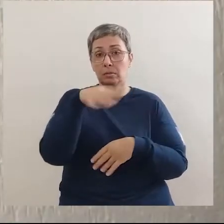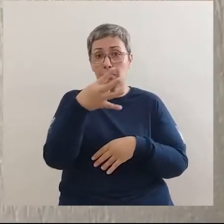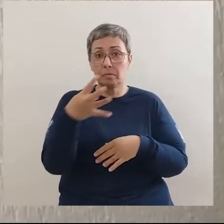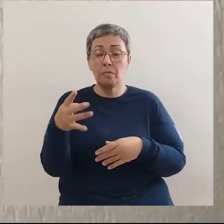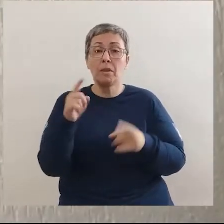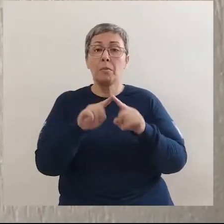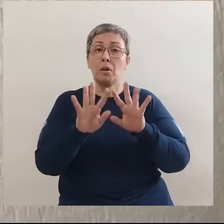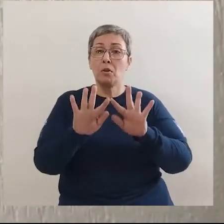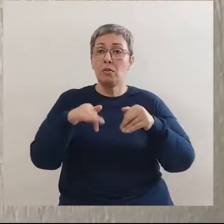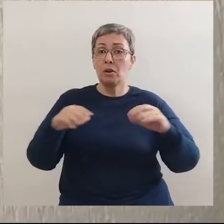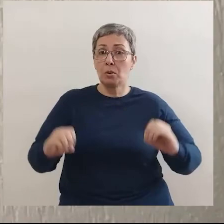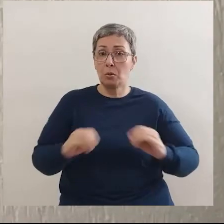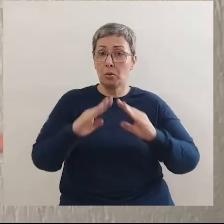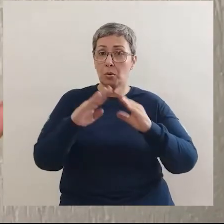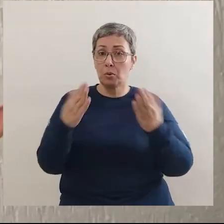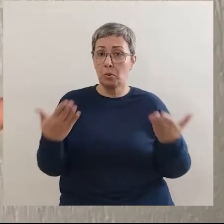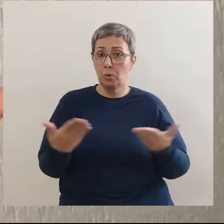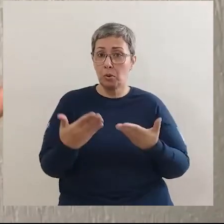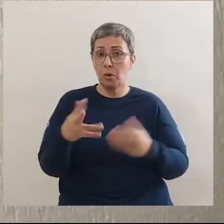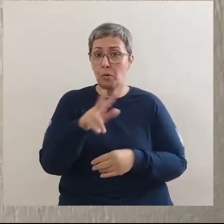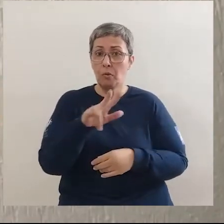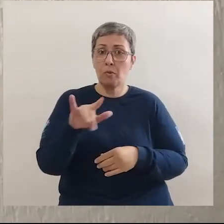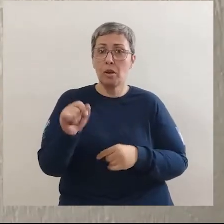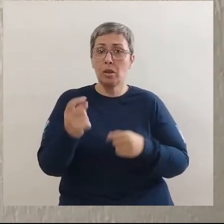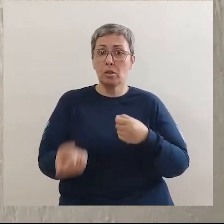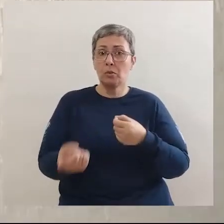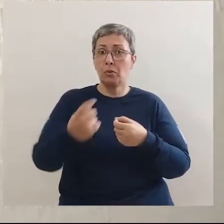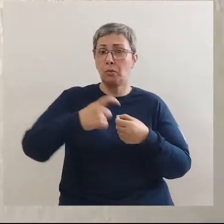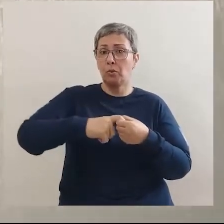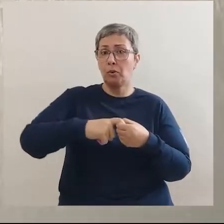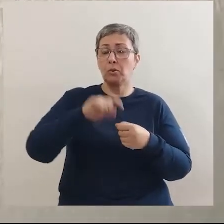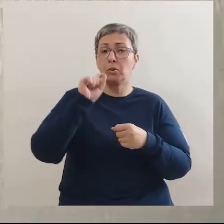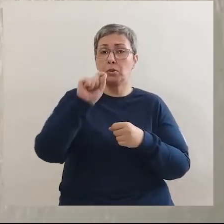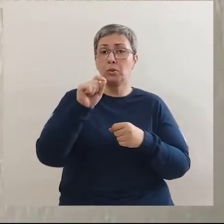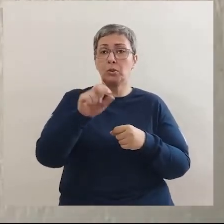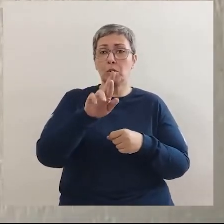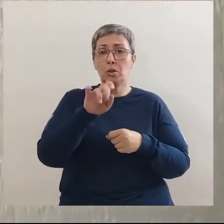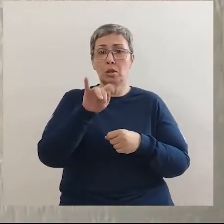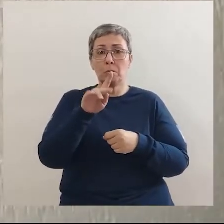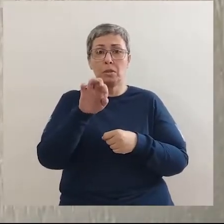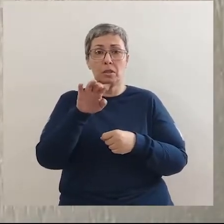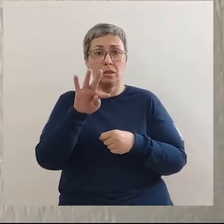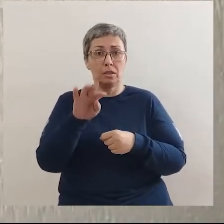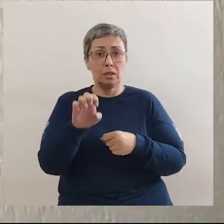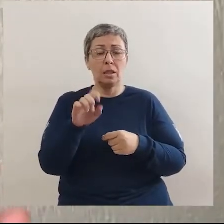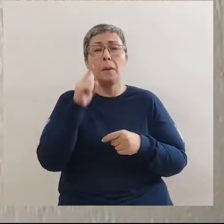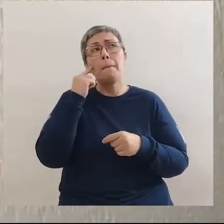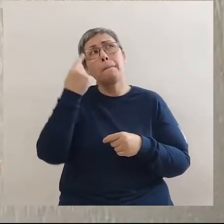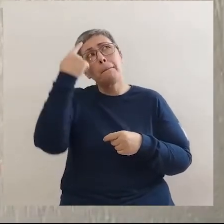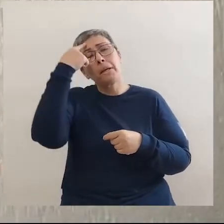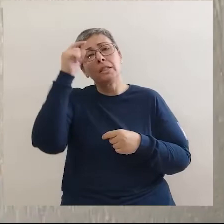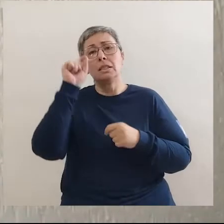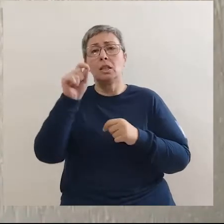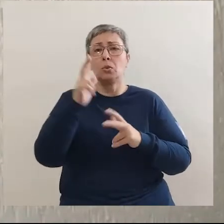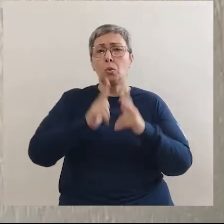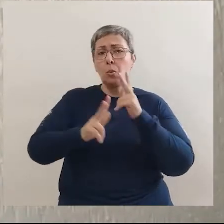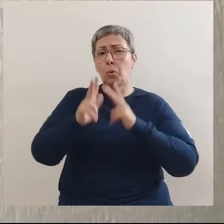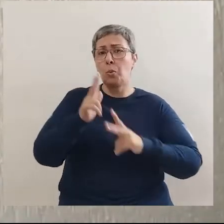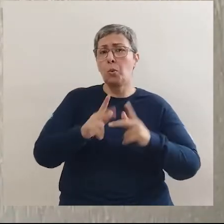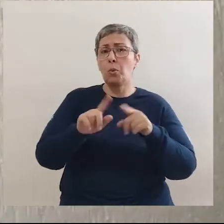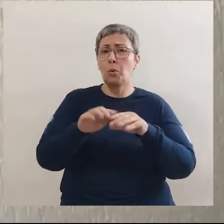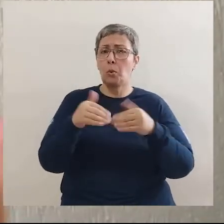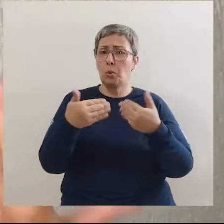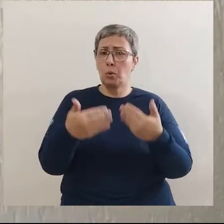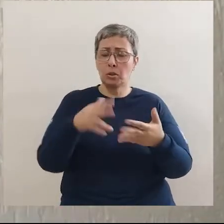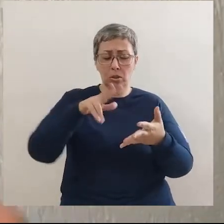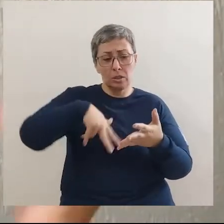nosso programa de hoje, a gente vai voltar um pouquinho lá pro repente, né? Pensando no que a gente ouviu, né, quando eu li o repente